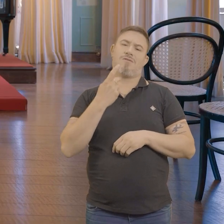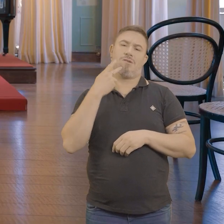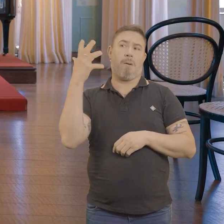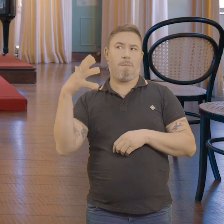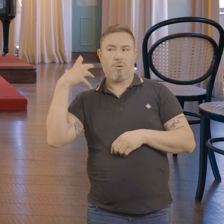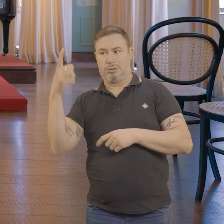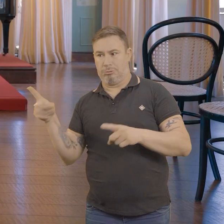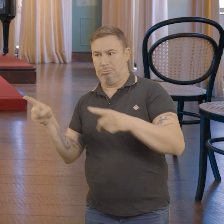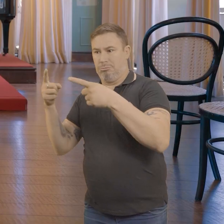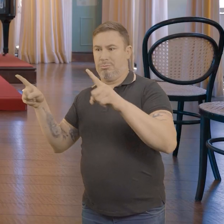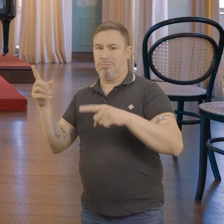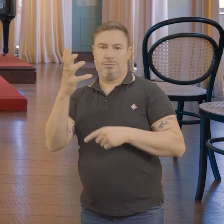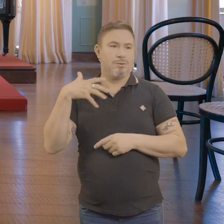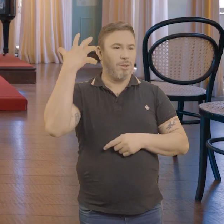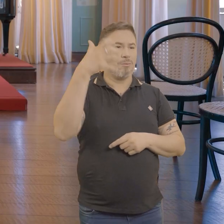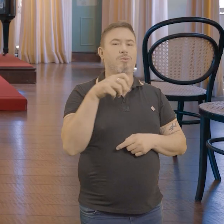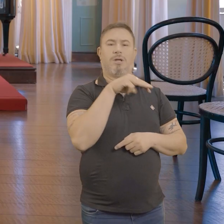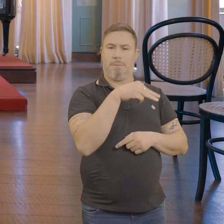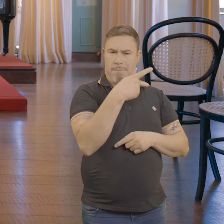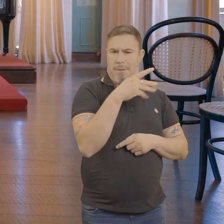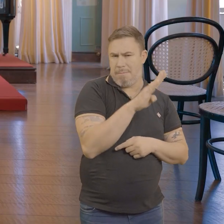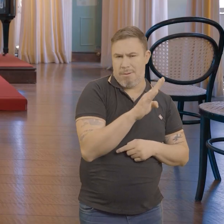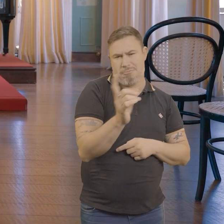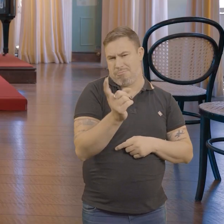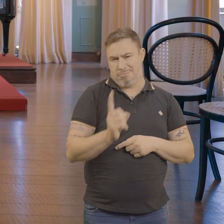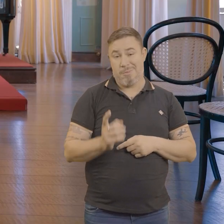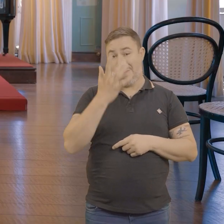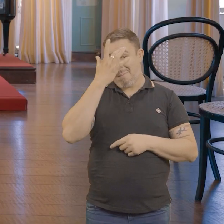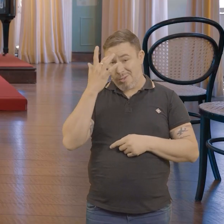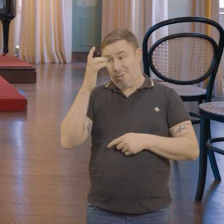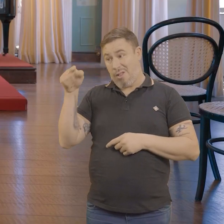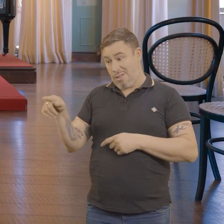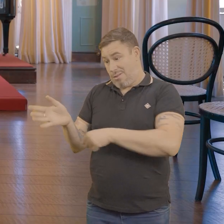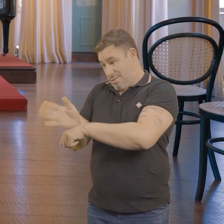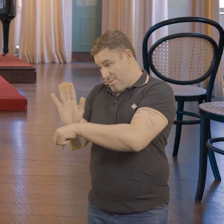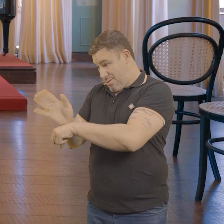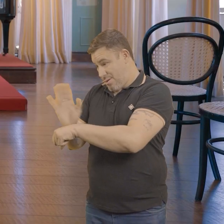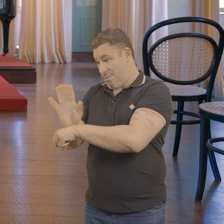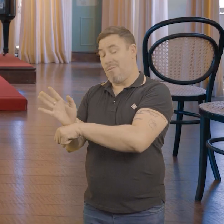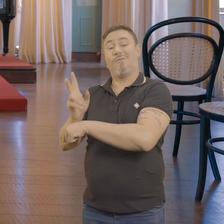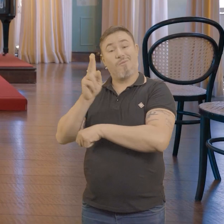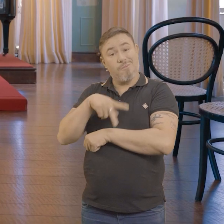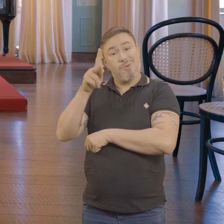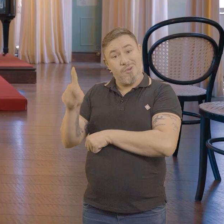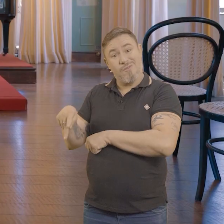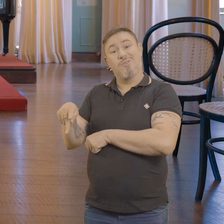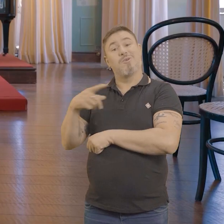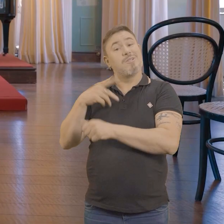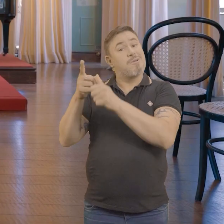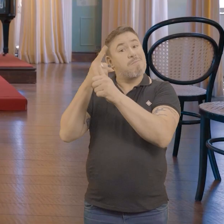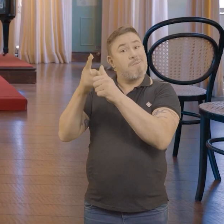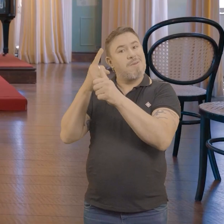música erudita e a música popular. Os músicos que tocavam no cinema vão ser os professores desse